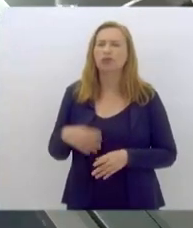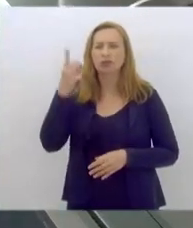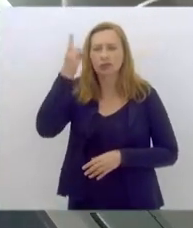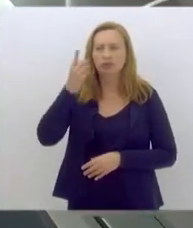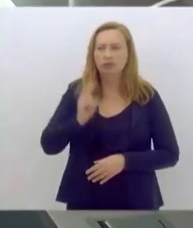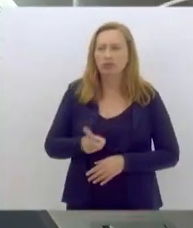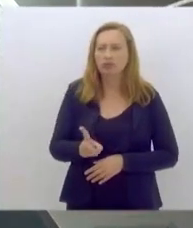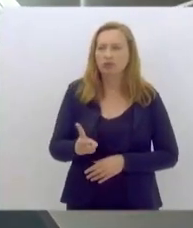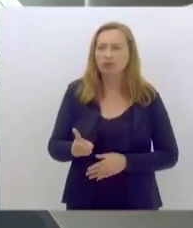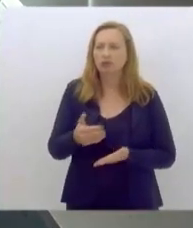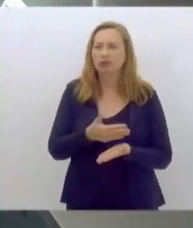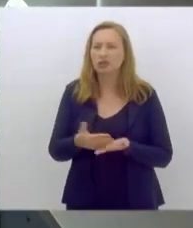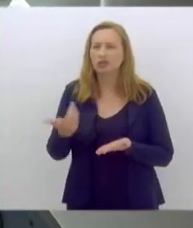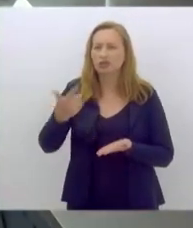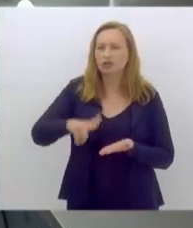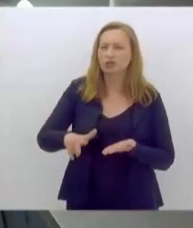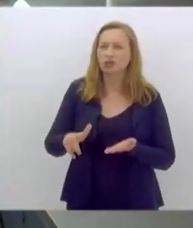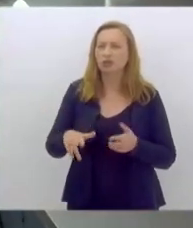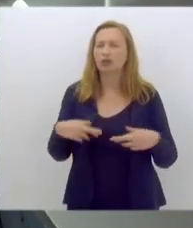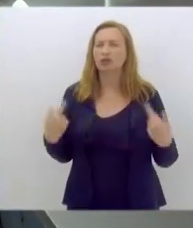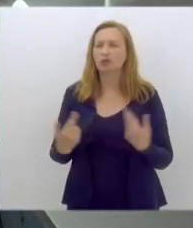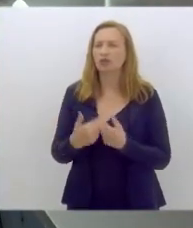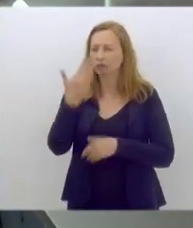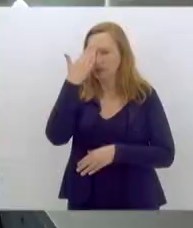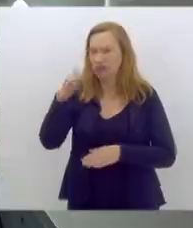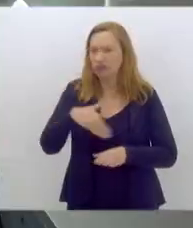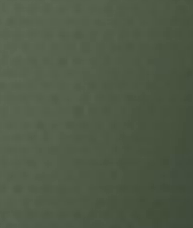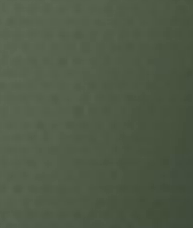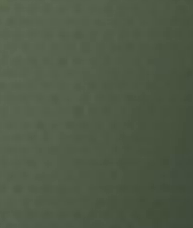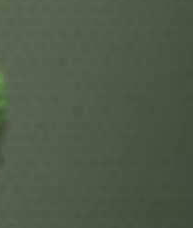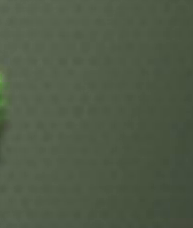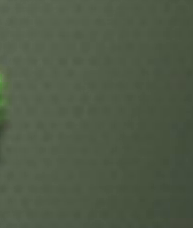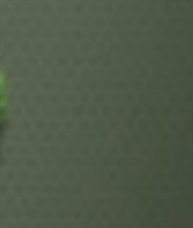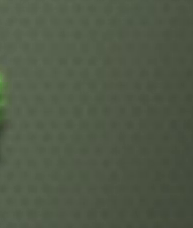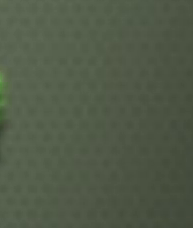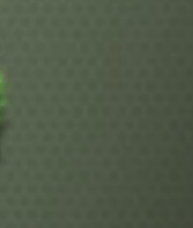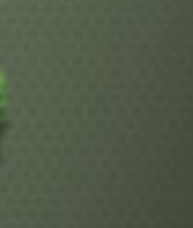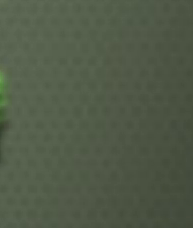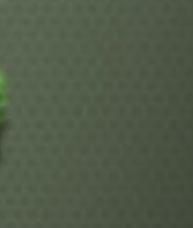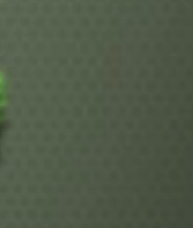permaneçam para iniciarmos a nossa segunda reunião Muito obrigado a todos fiquem com Deus